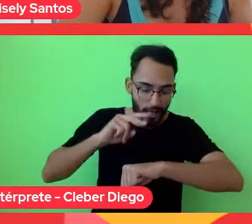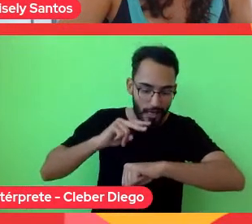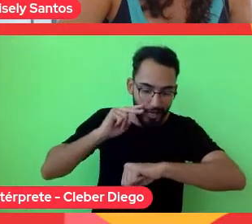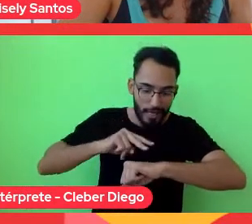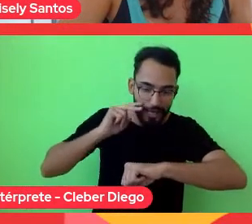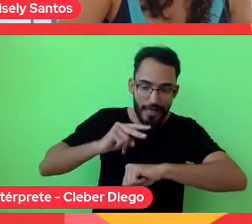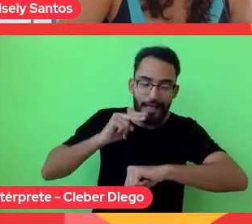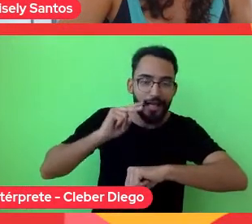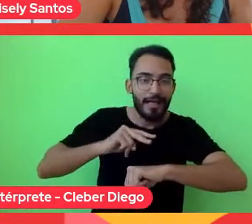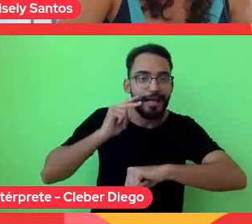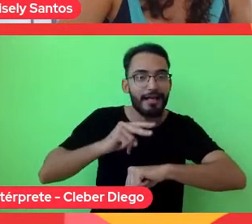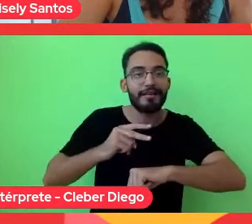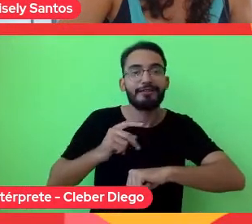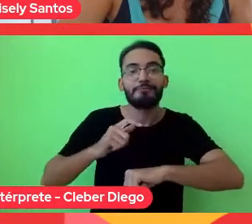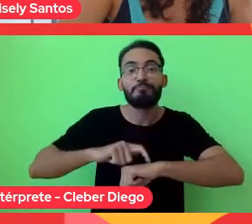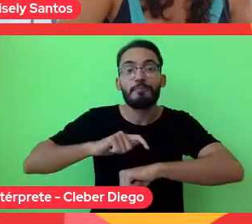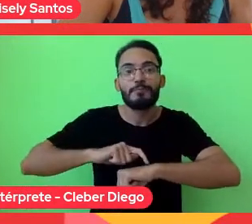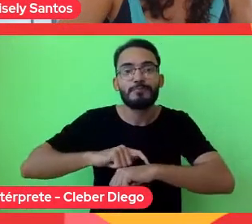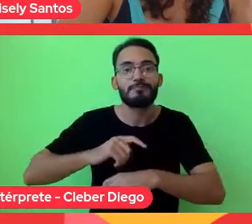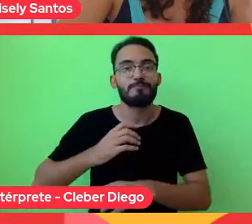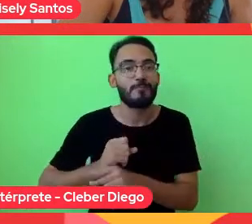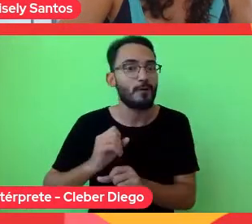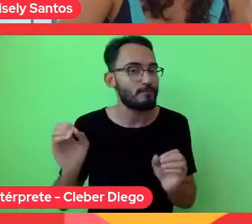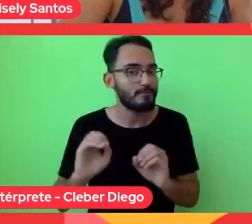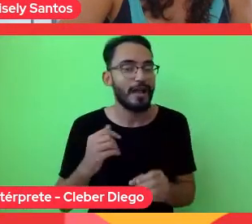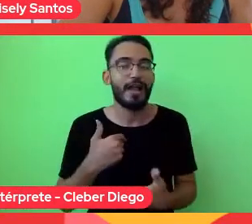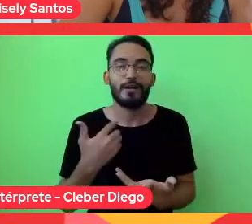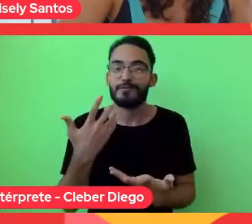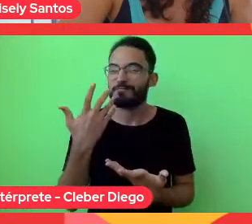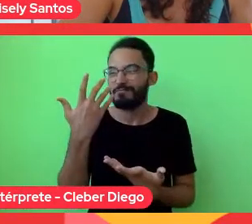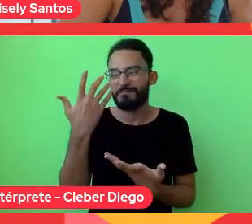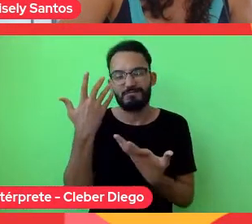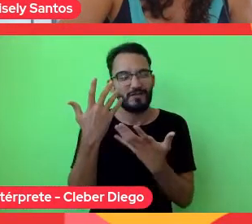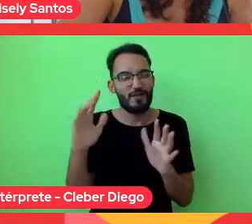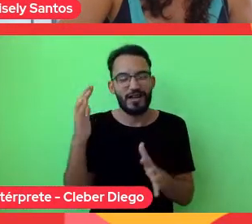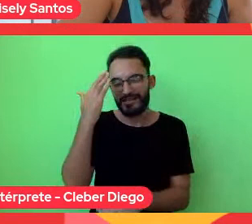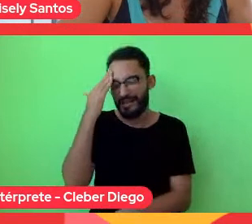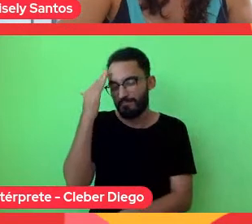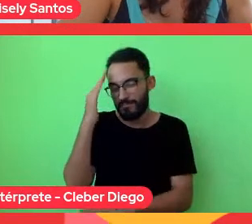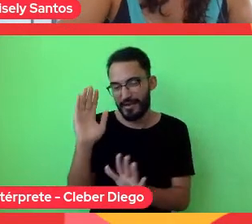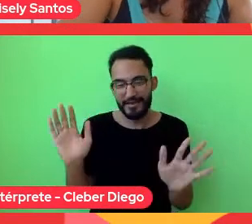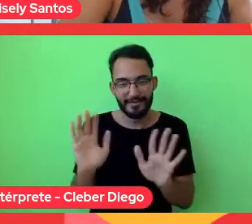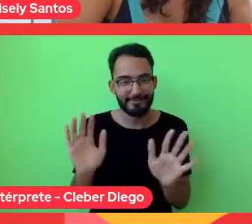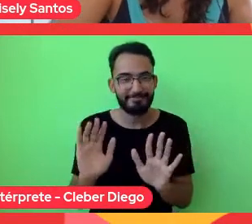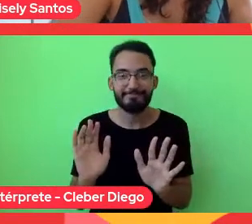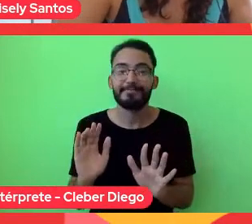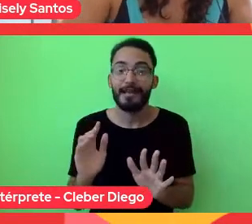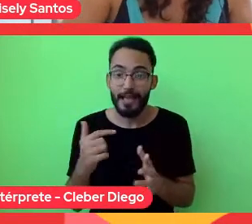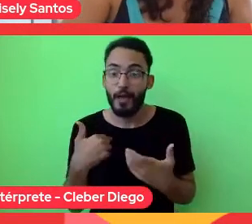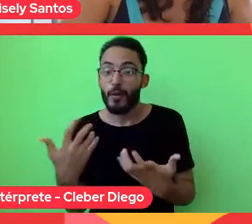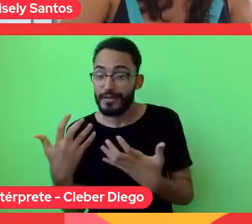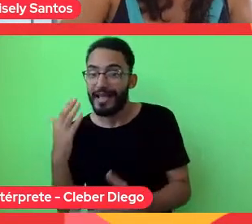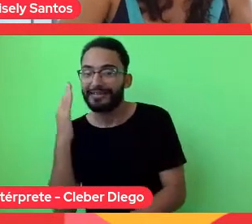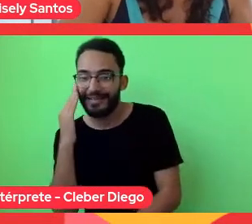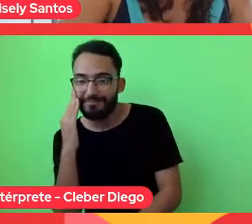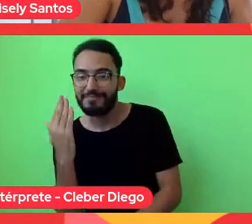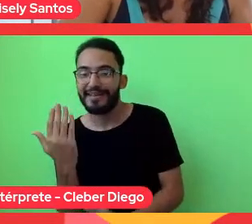seguir, ninguém está falando do meu ponto, e eu não quero saber, e eu quero saber, eu não quero saber, e quero ao mesmo